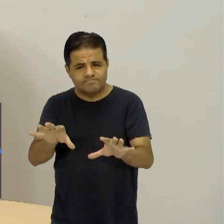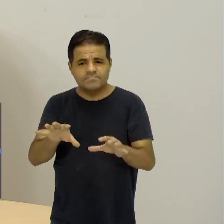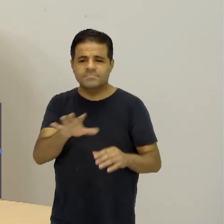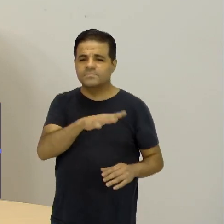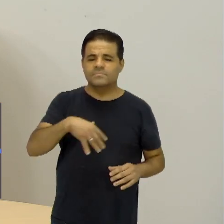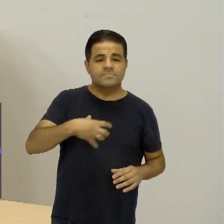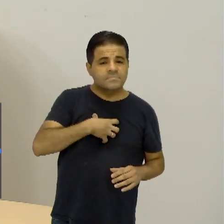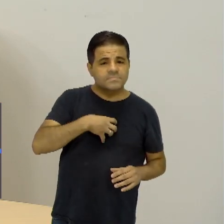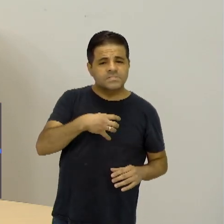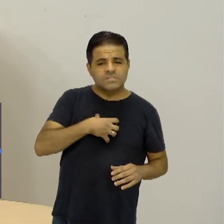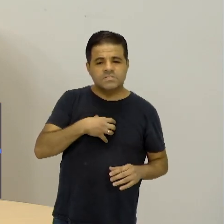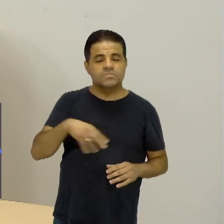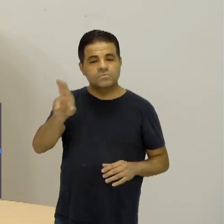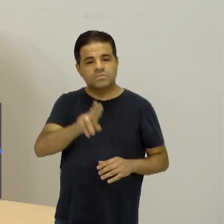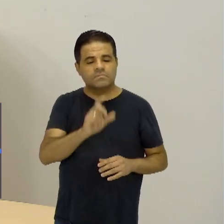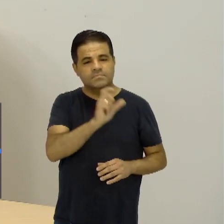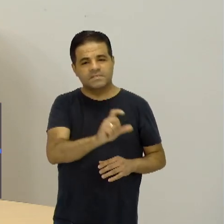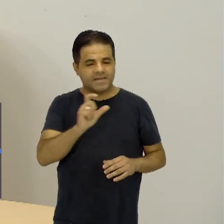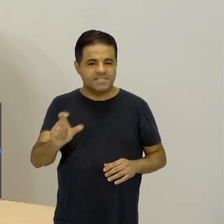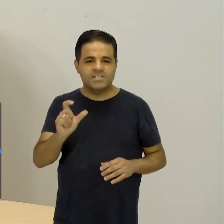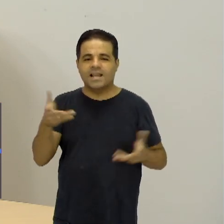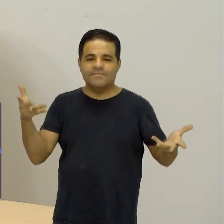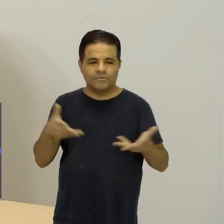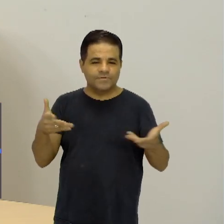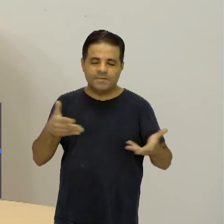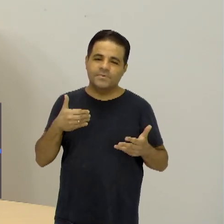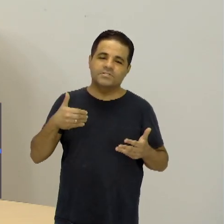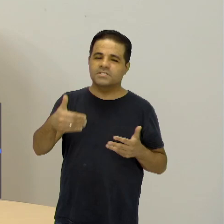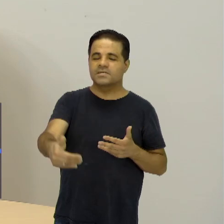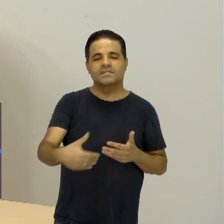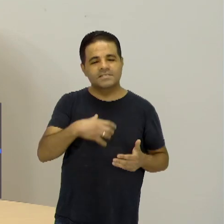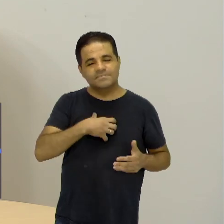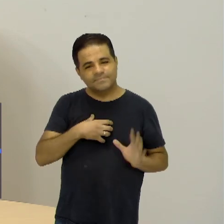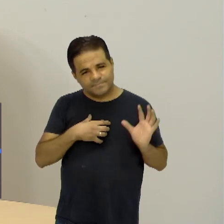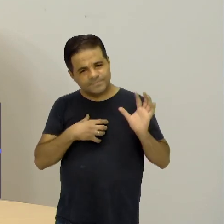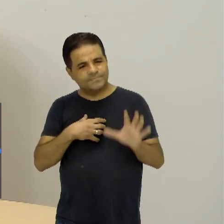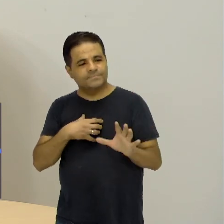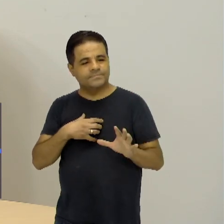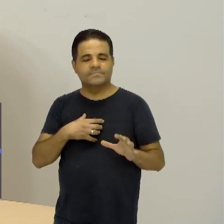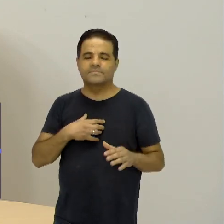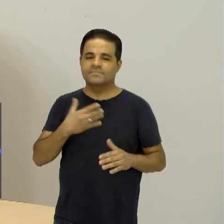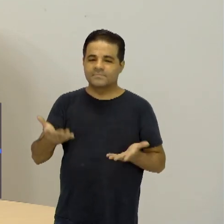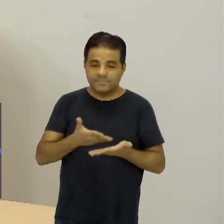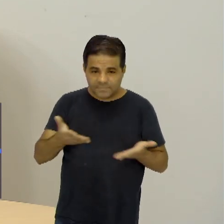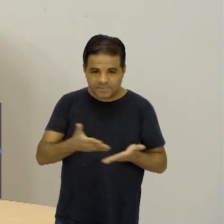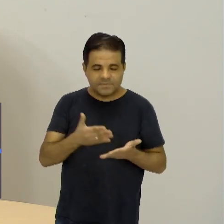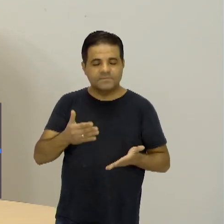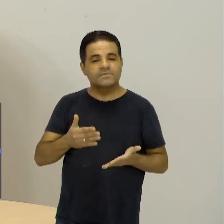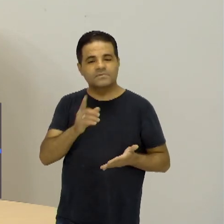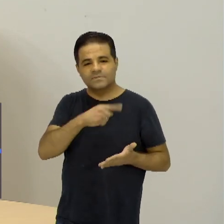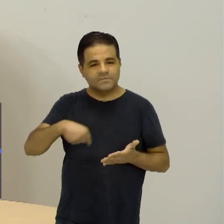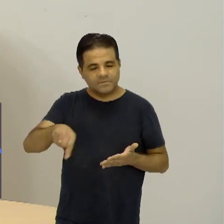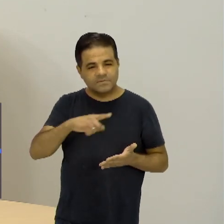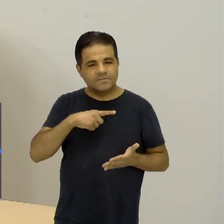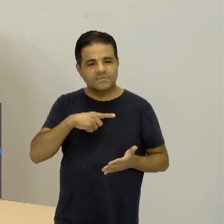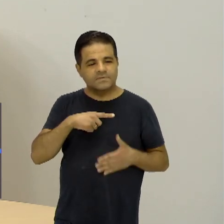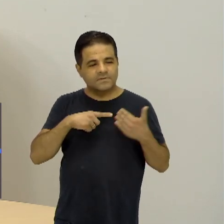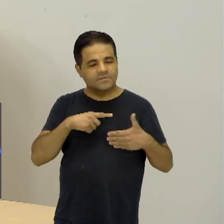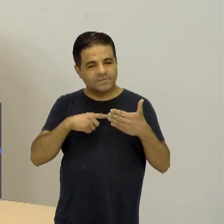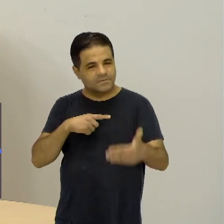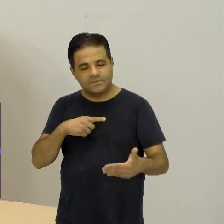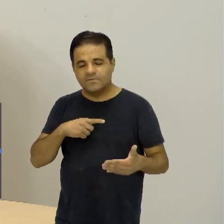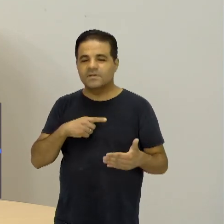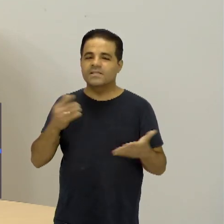efeito de sentido, usando palavras ali como se fosse uma escadinha, sabe? Ou eu subo essa escada, ou eu desço. Como o Mauro falou, eu jogo você lá em